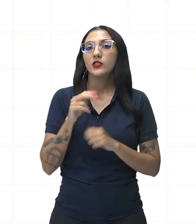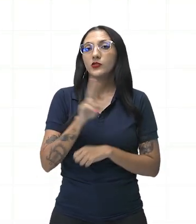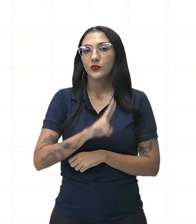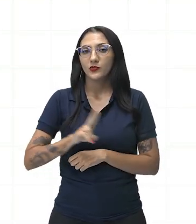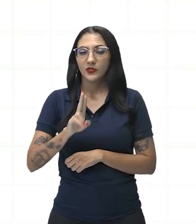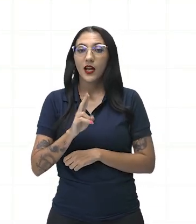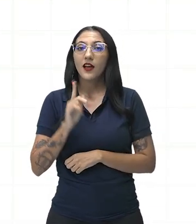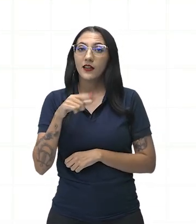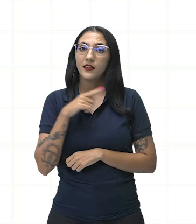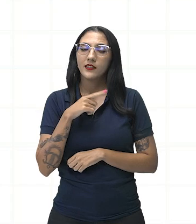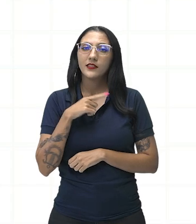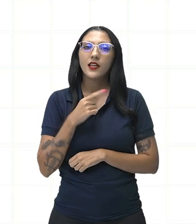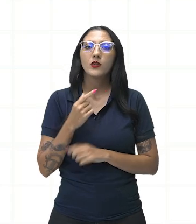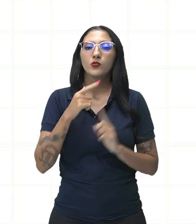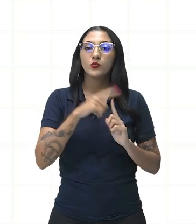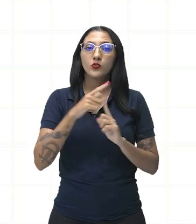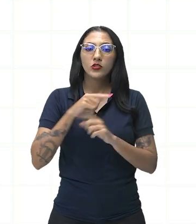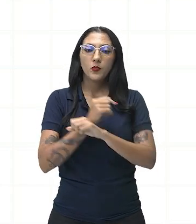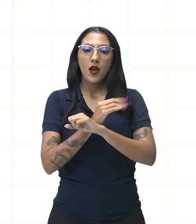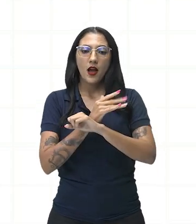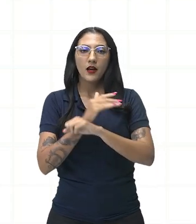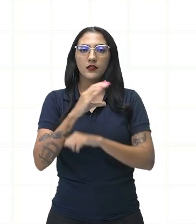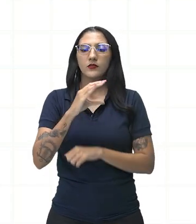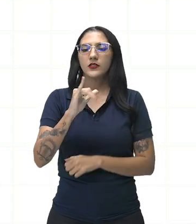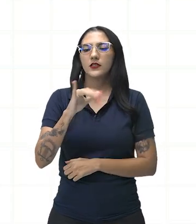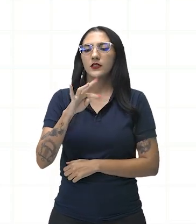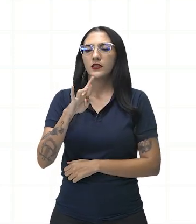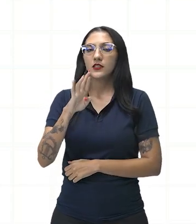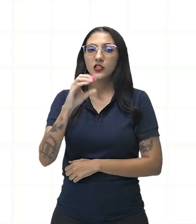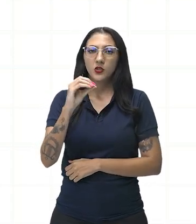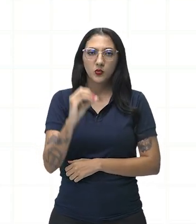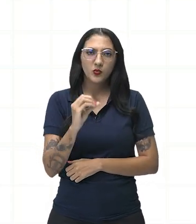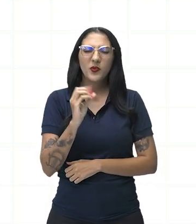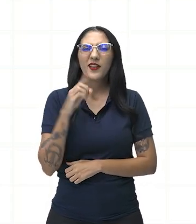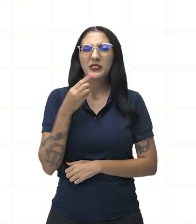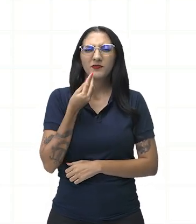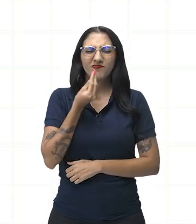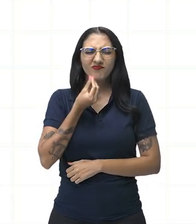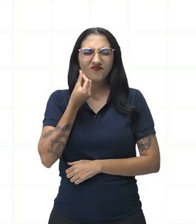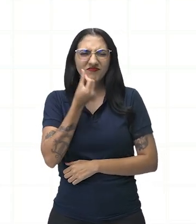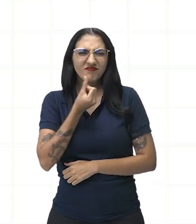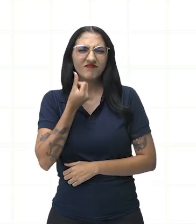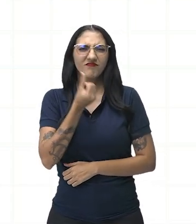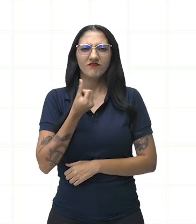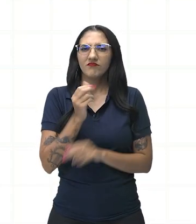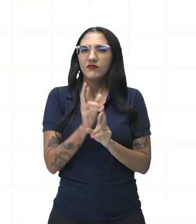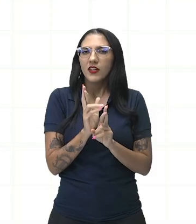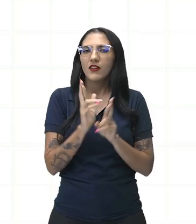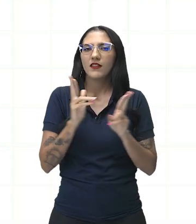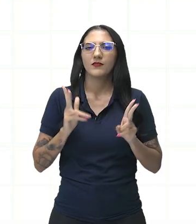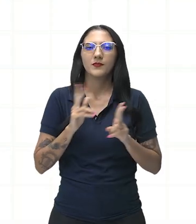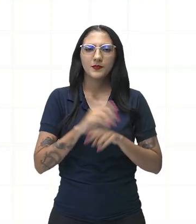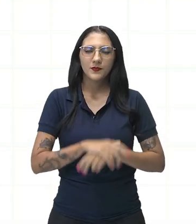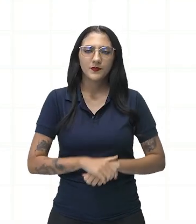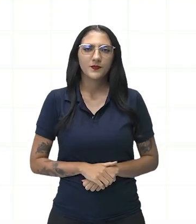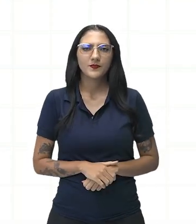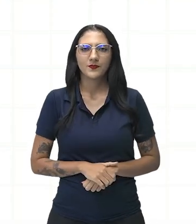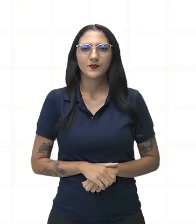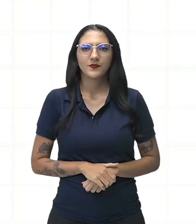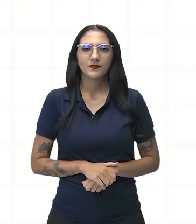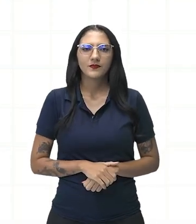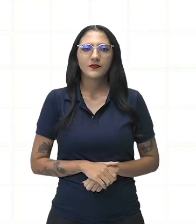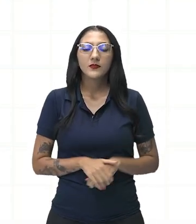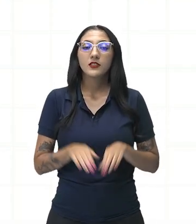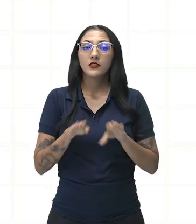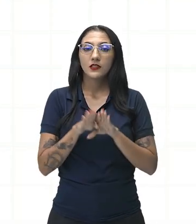o ácido cítrico, que tem então, um sabor azedo. Então, ácido apresenta sabor azedo.